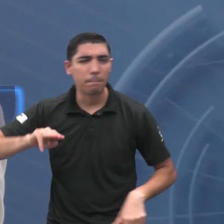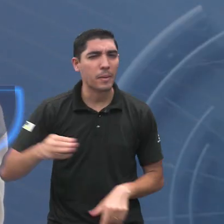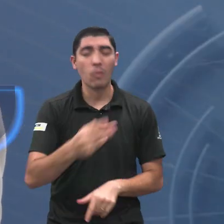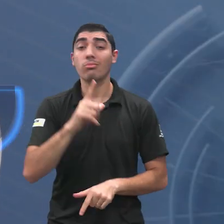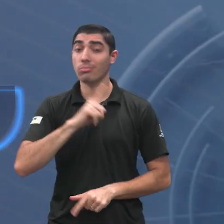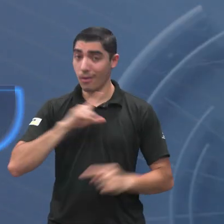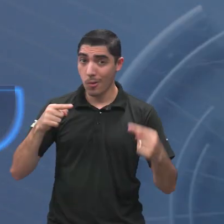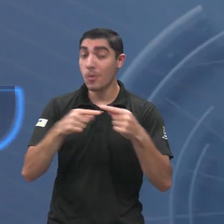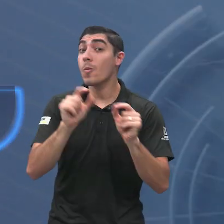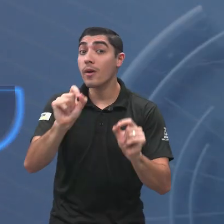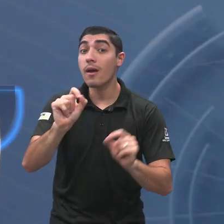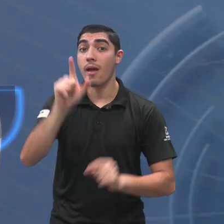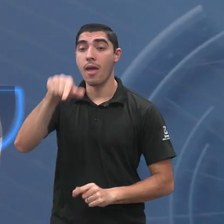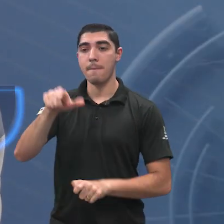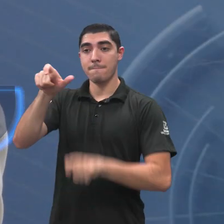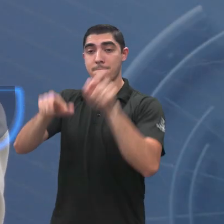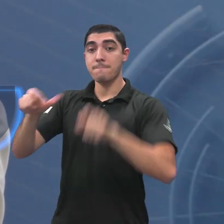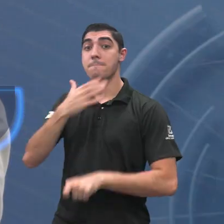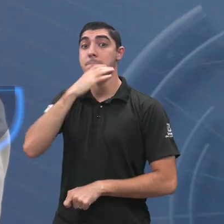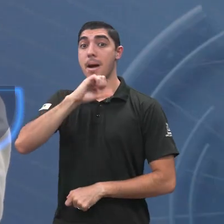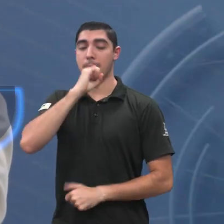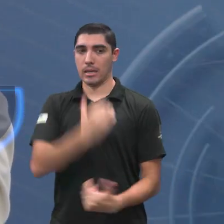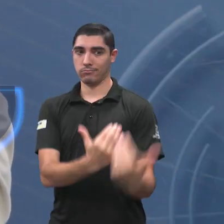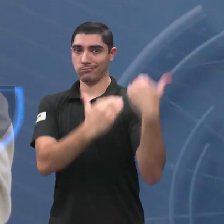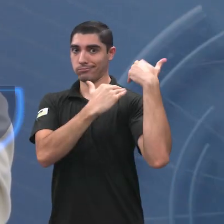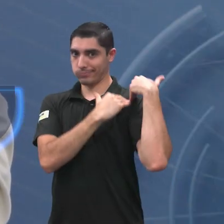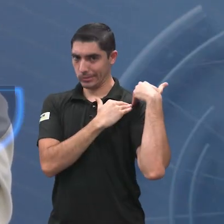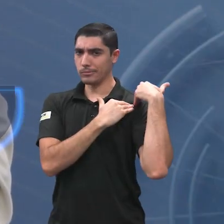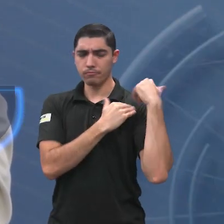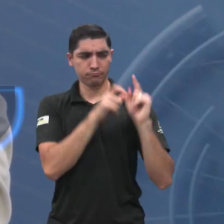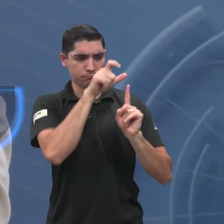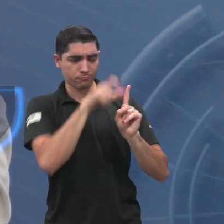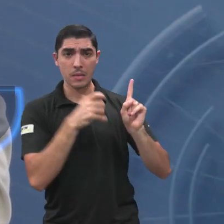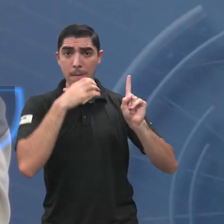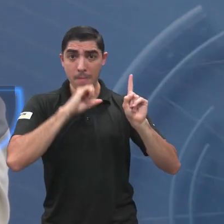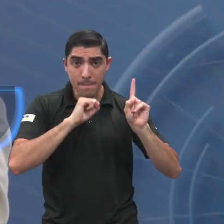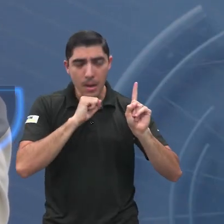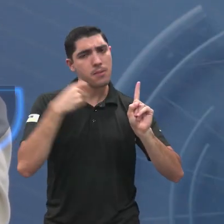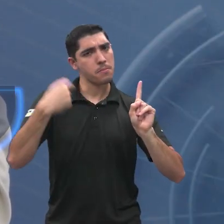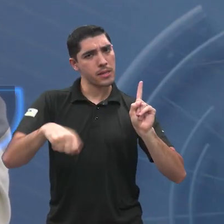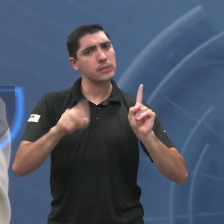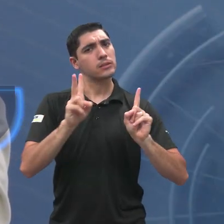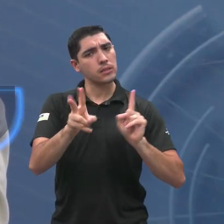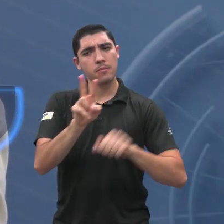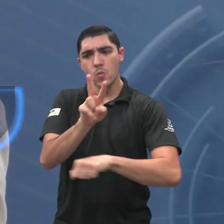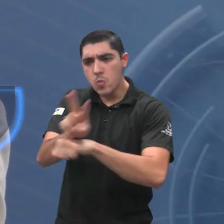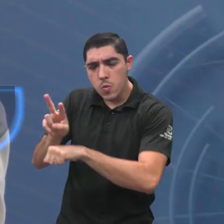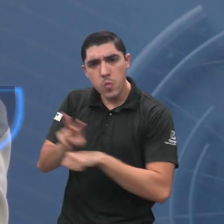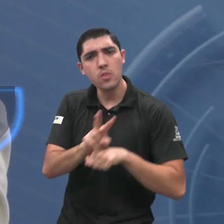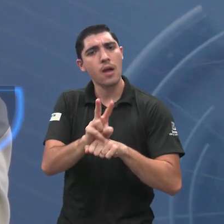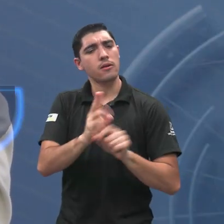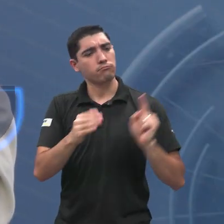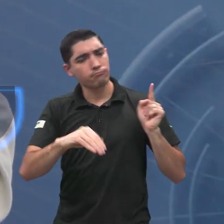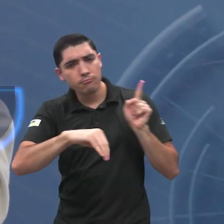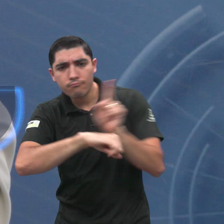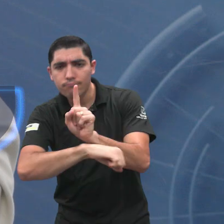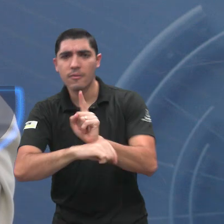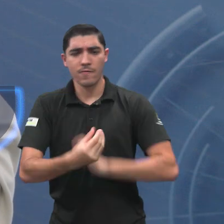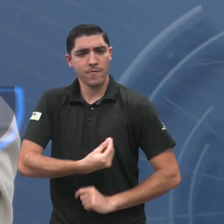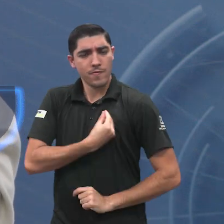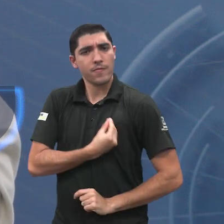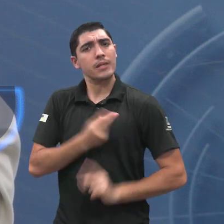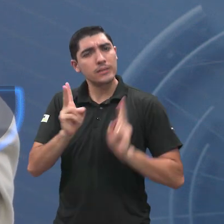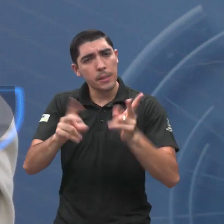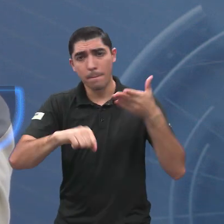paternidade responsável. Ser pai é um papel que exige cuidado, presença, participação, mas